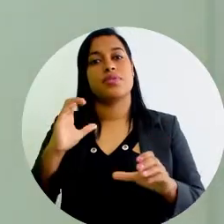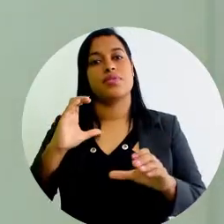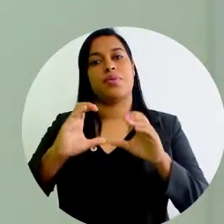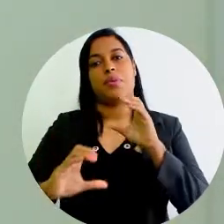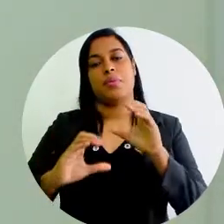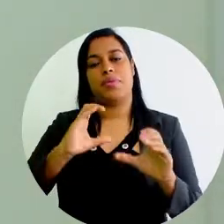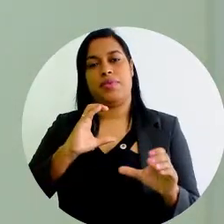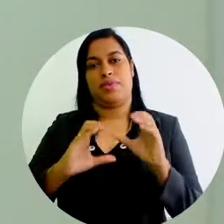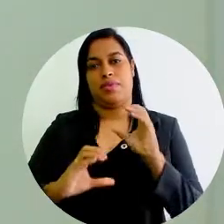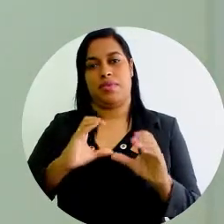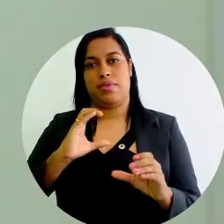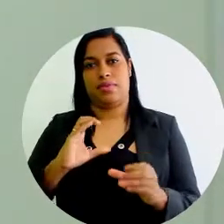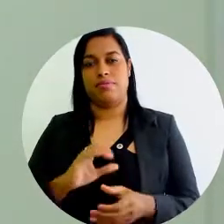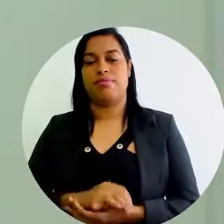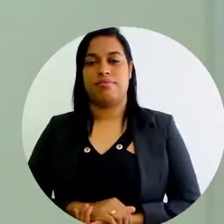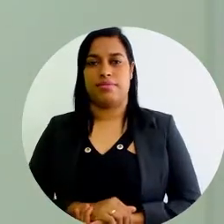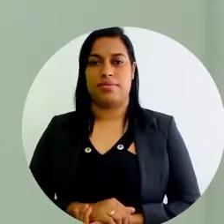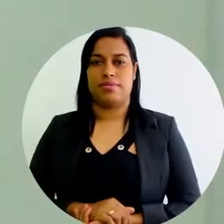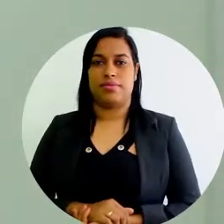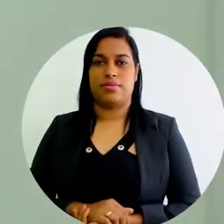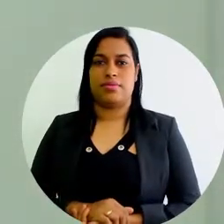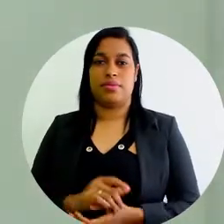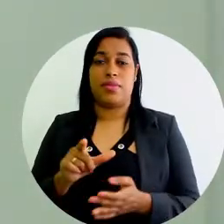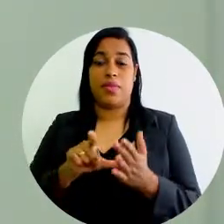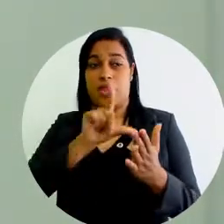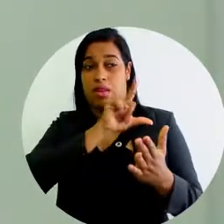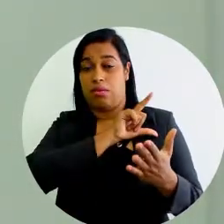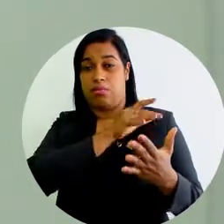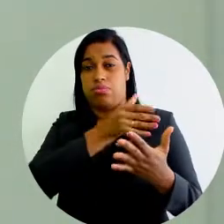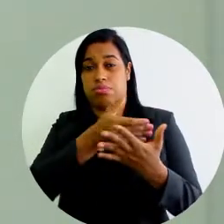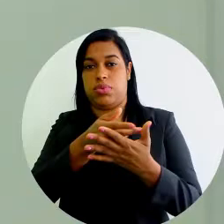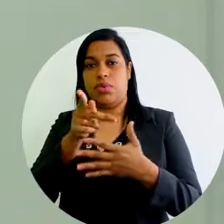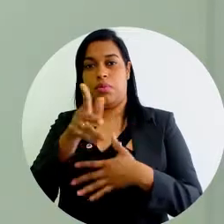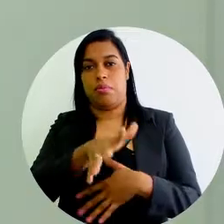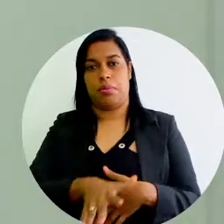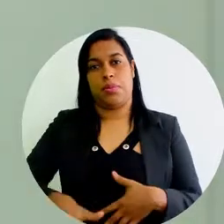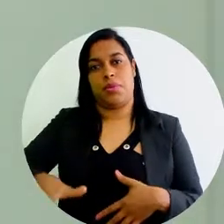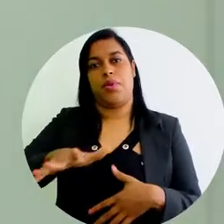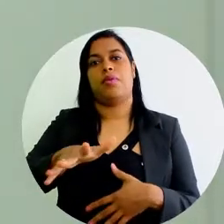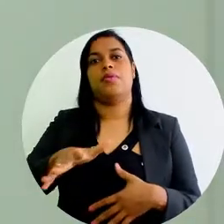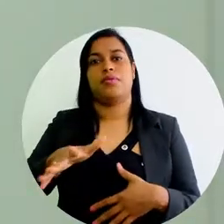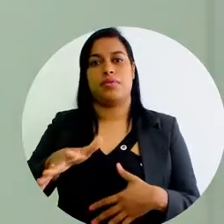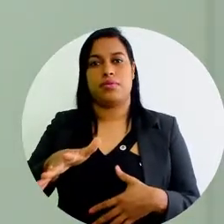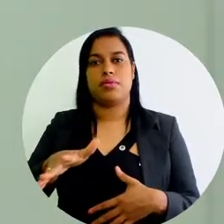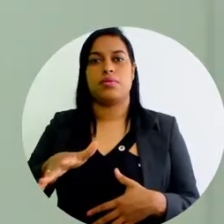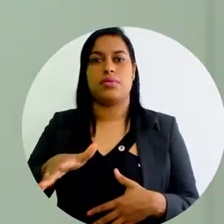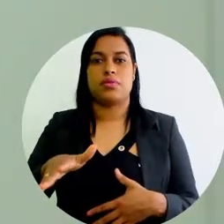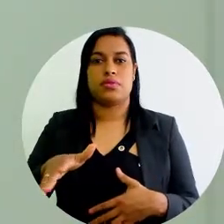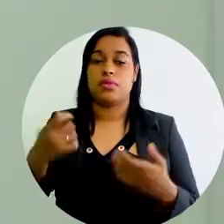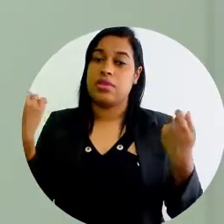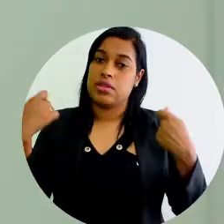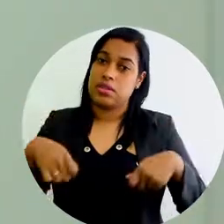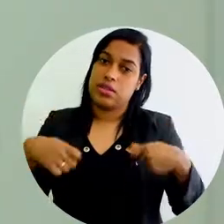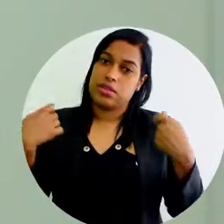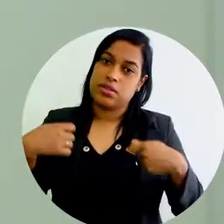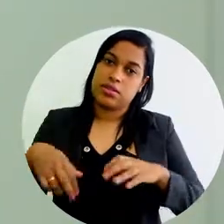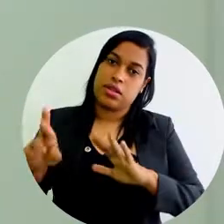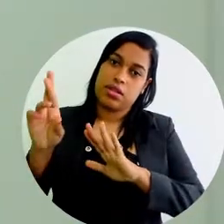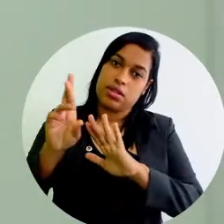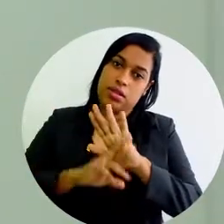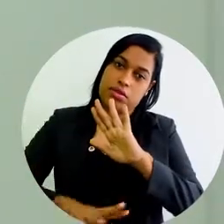se comunicar. Desde os povos antigos, que a